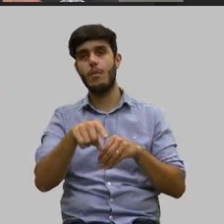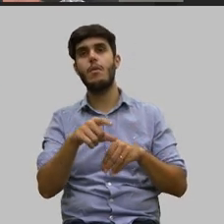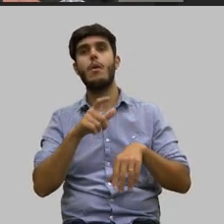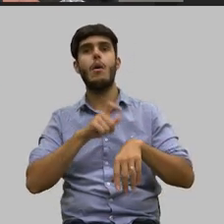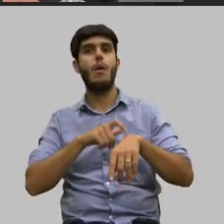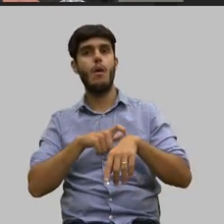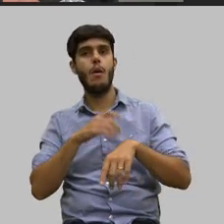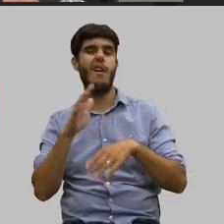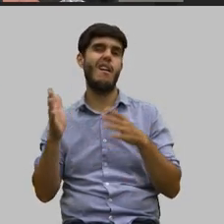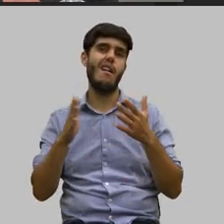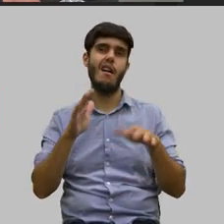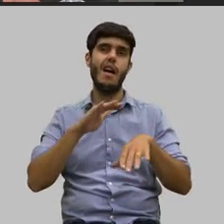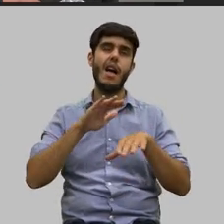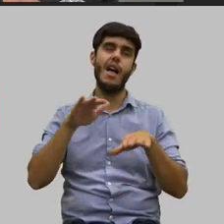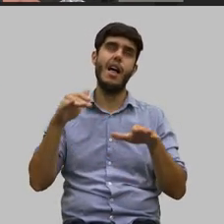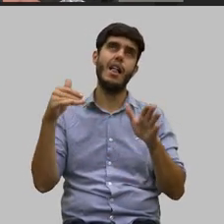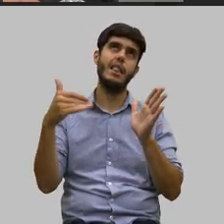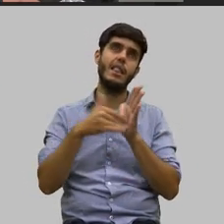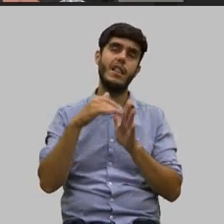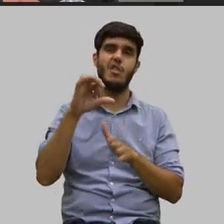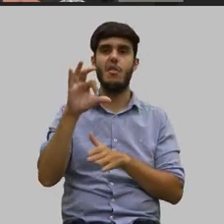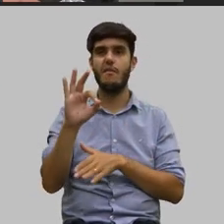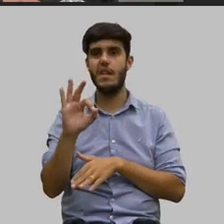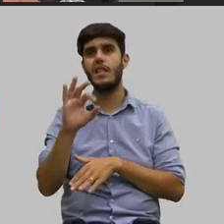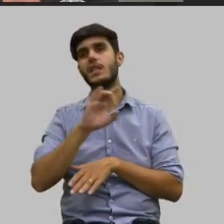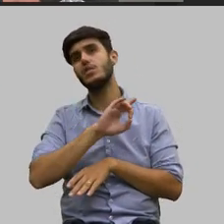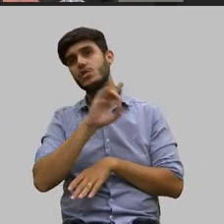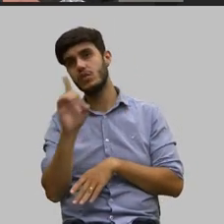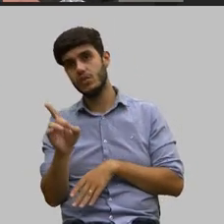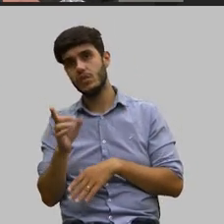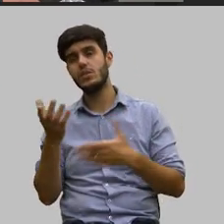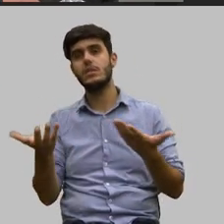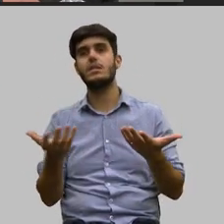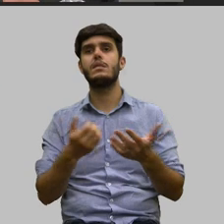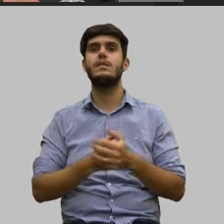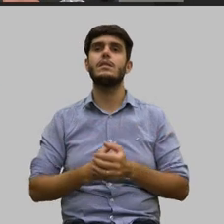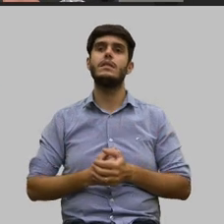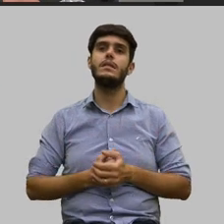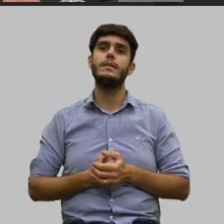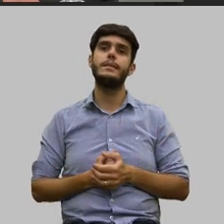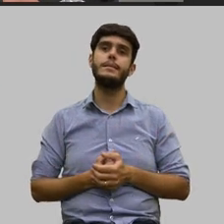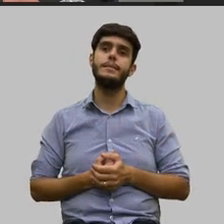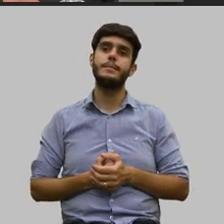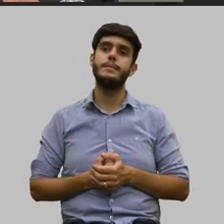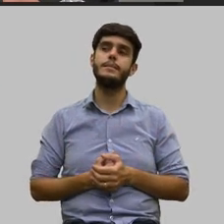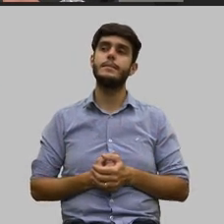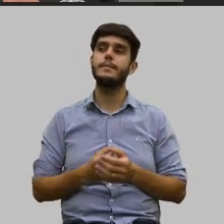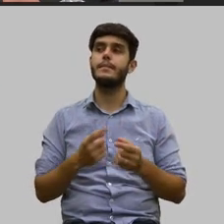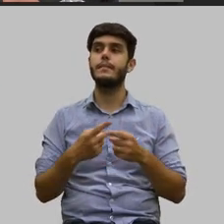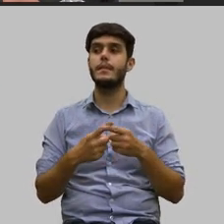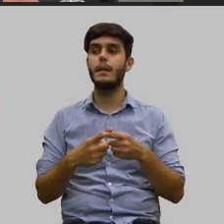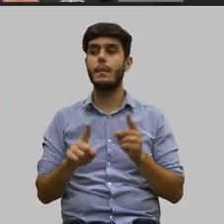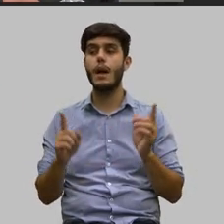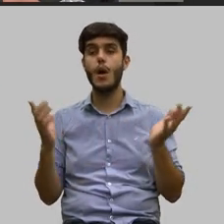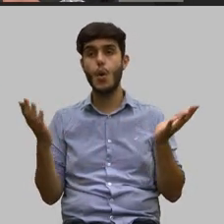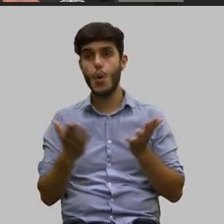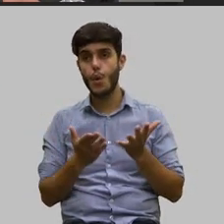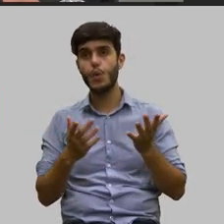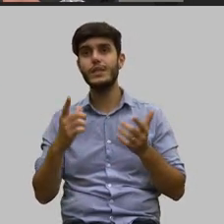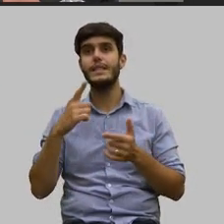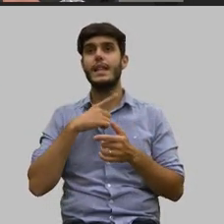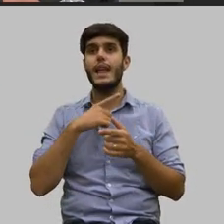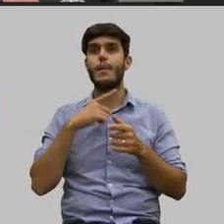dias o que a gente prevê internamente claro né com uma outra questão mas hoje nós temos